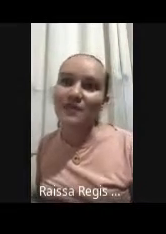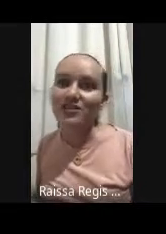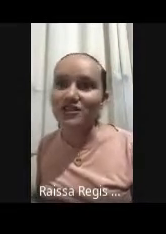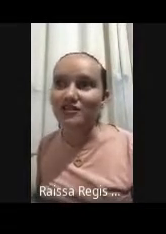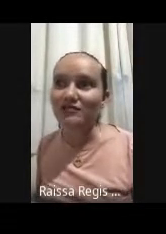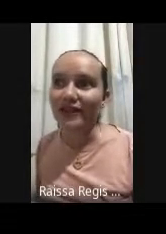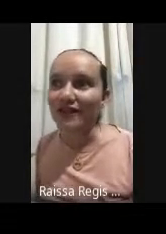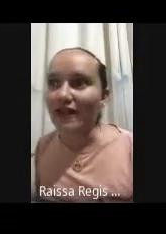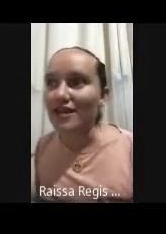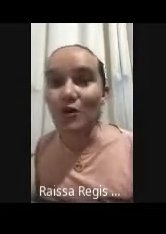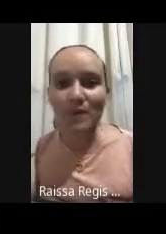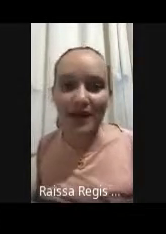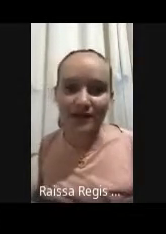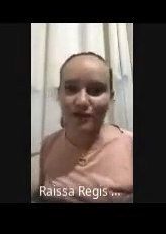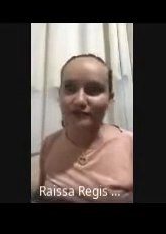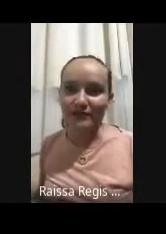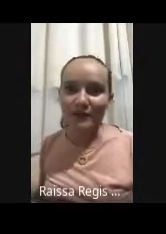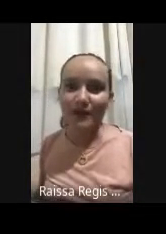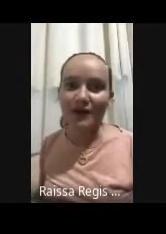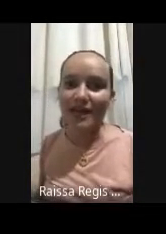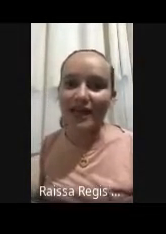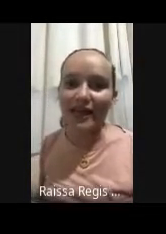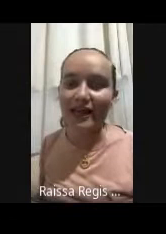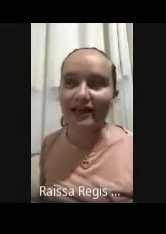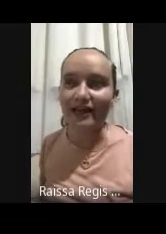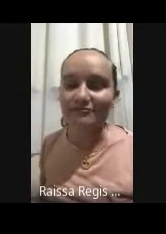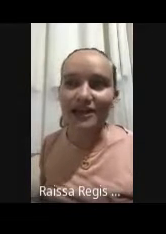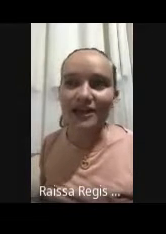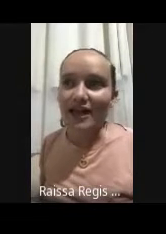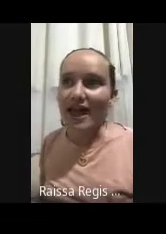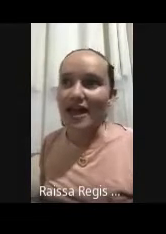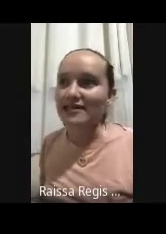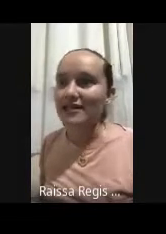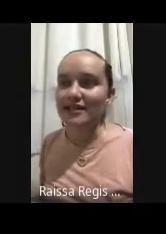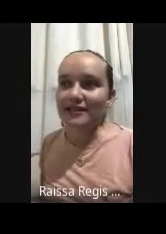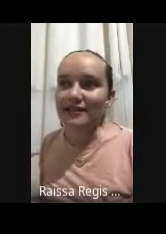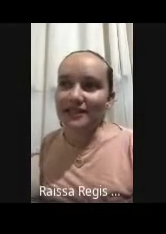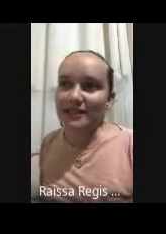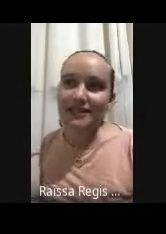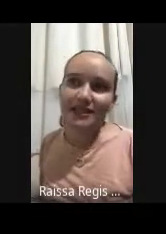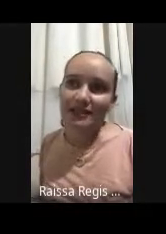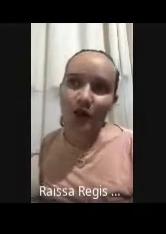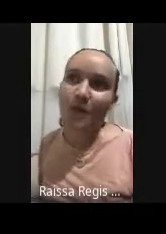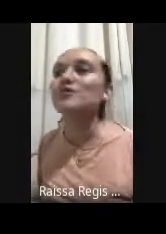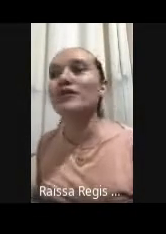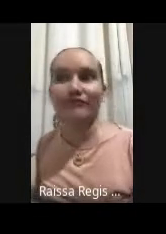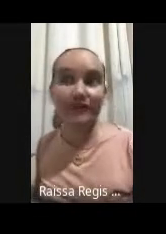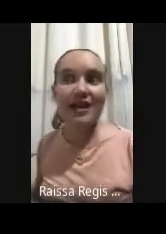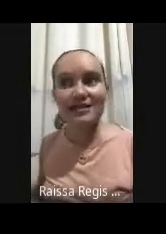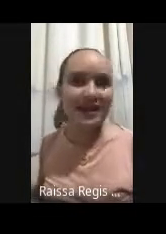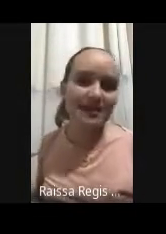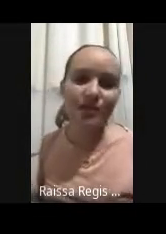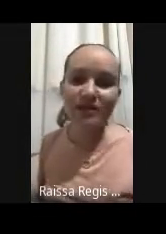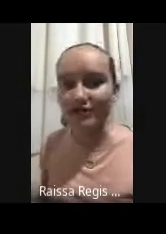vocês imaginam, né? Que complexo. Porque essa. Assim, eu posso